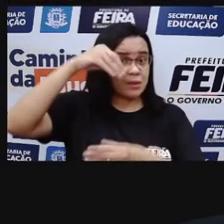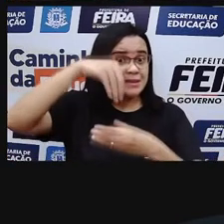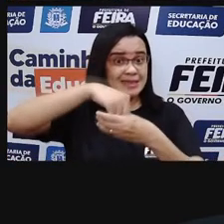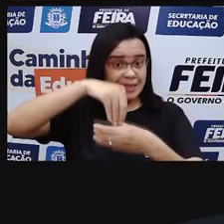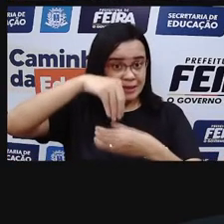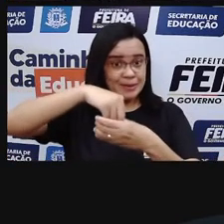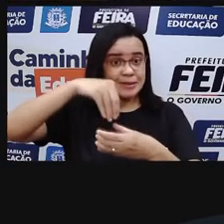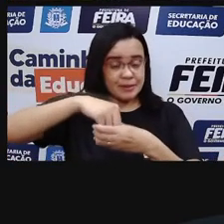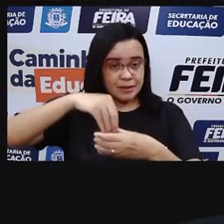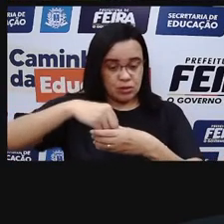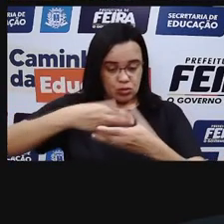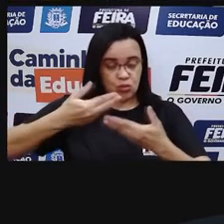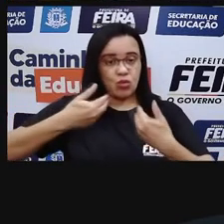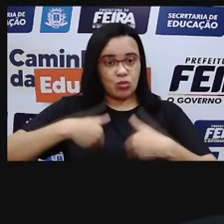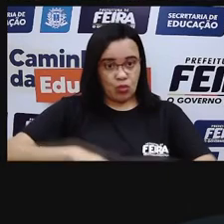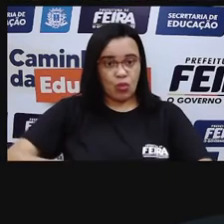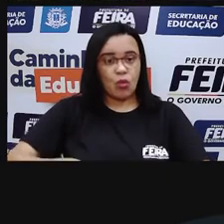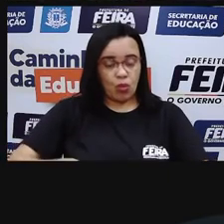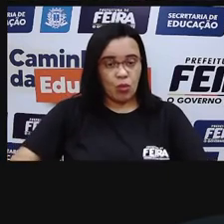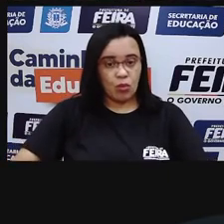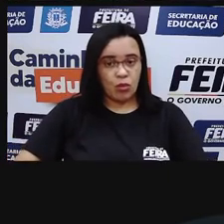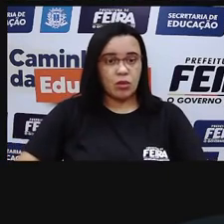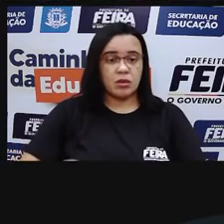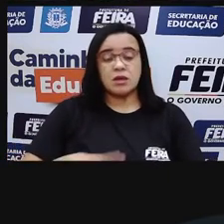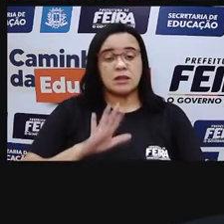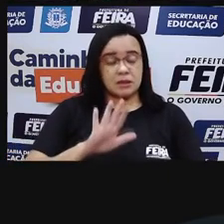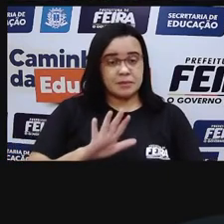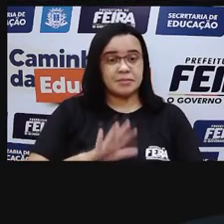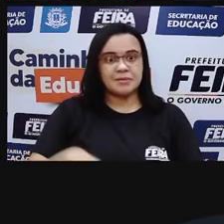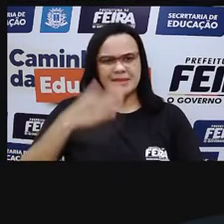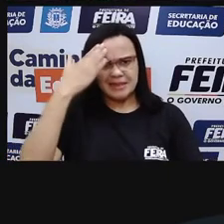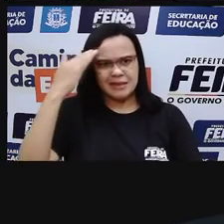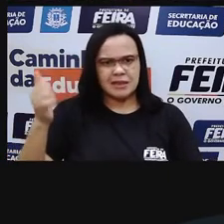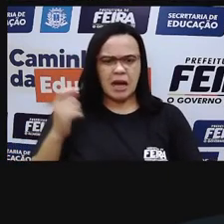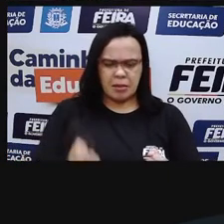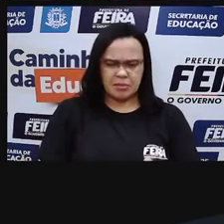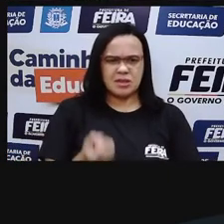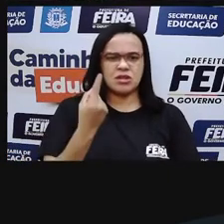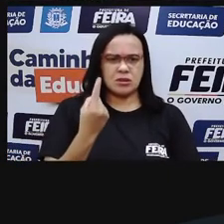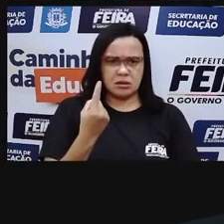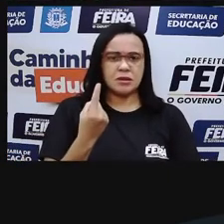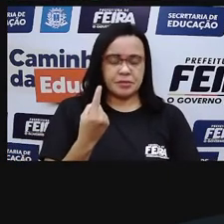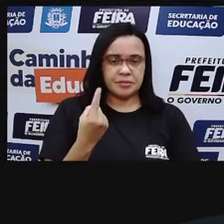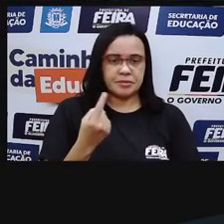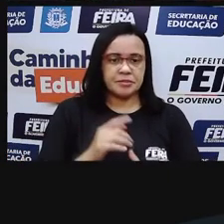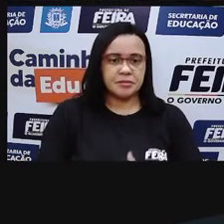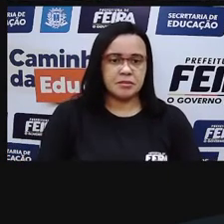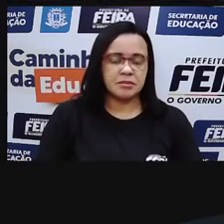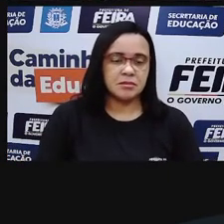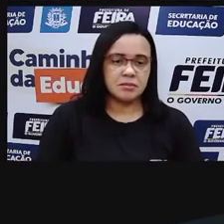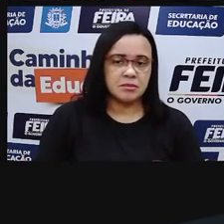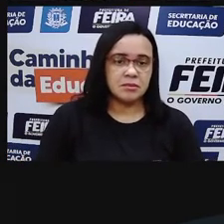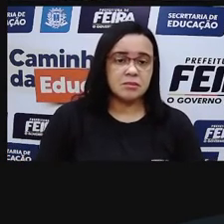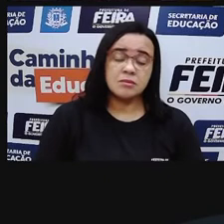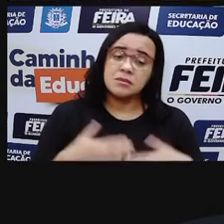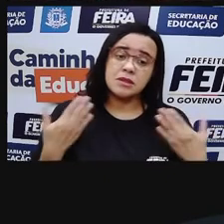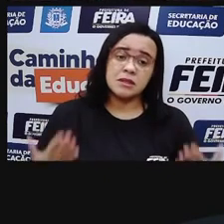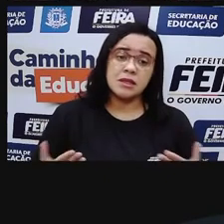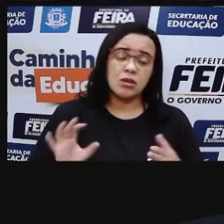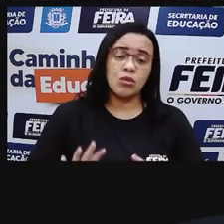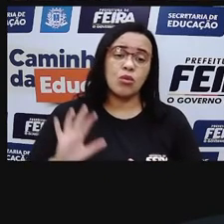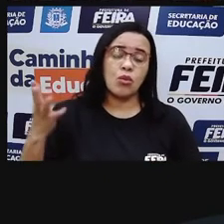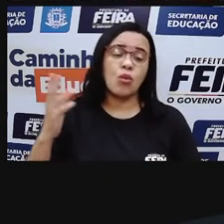esse micro-organismo, esse ser aí estranho que está no nosso corpo. E aí, então, Pró, o que que acontece?